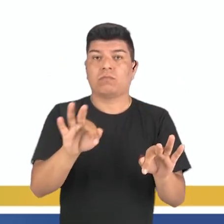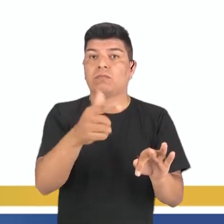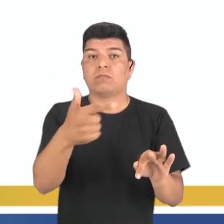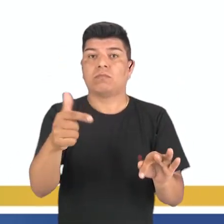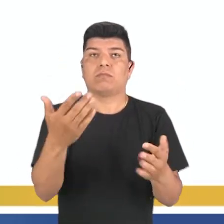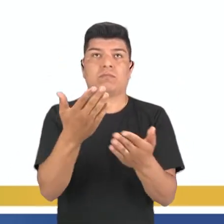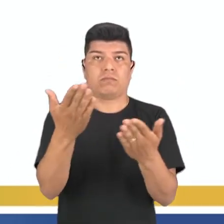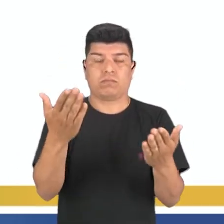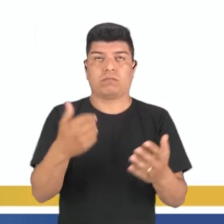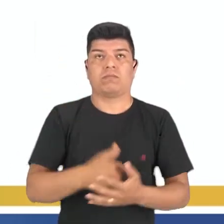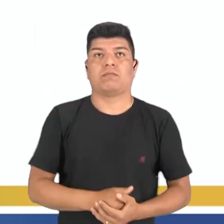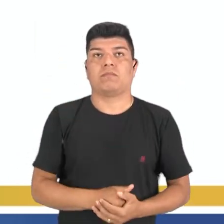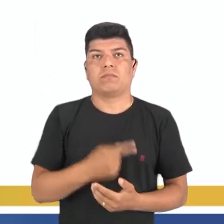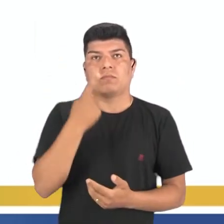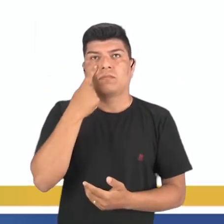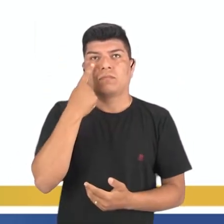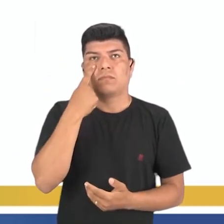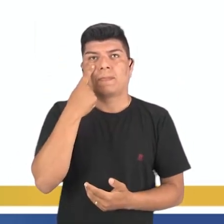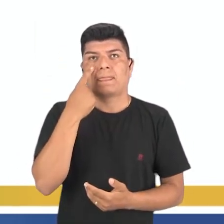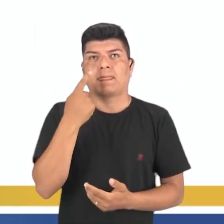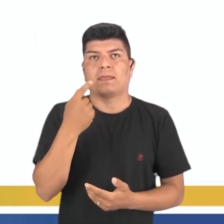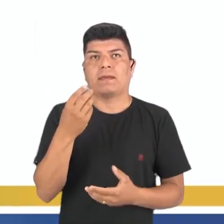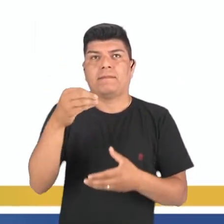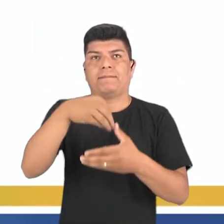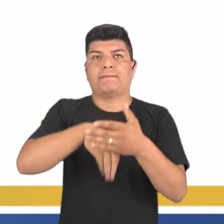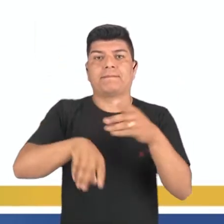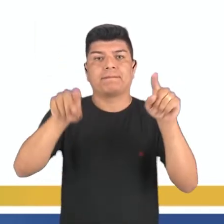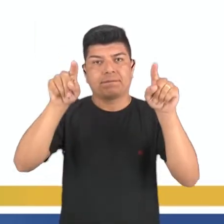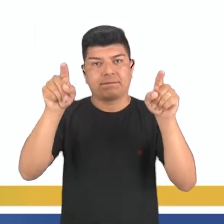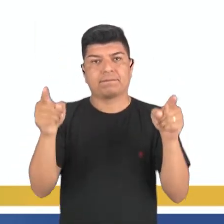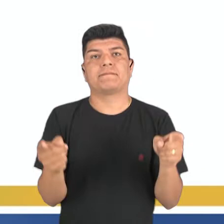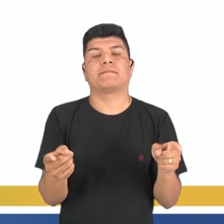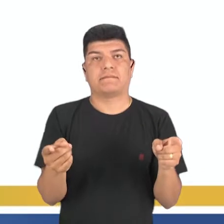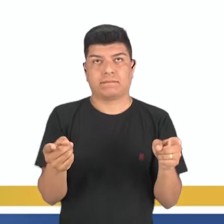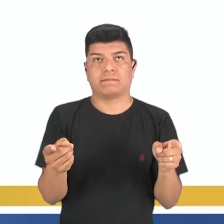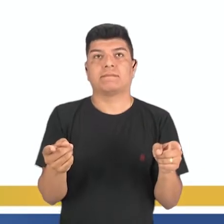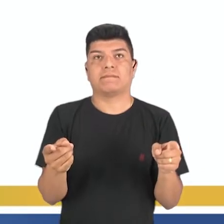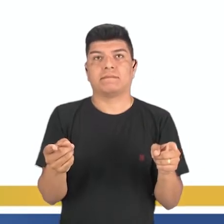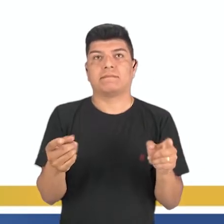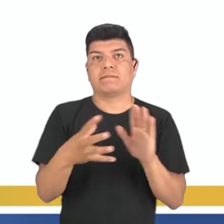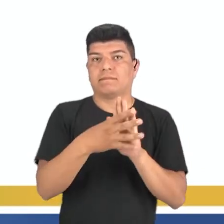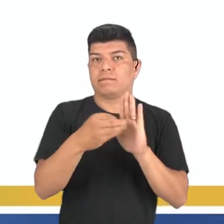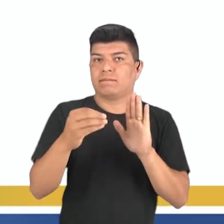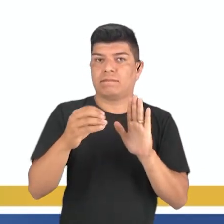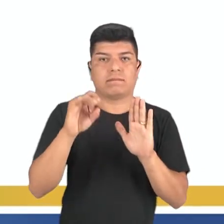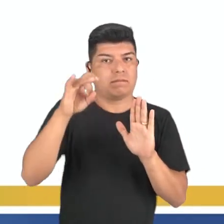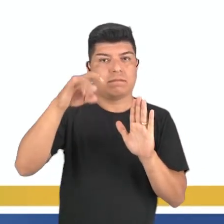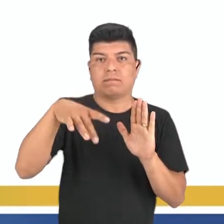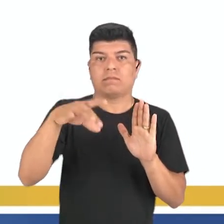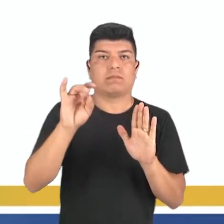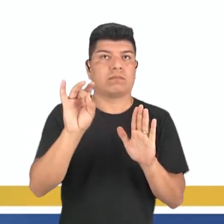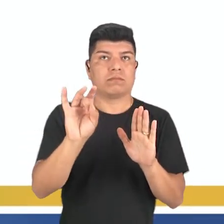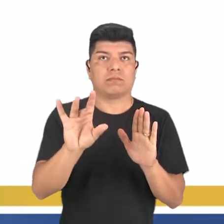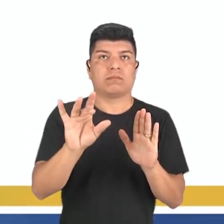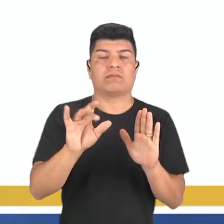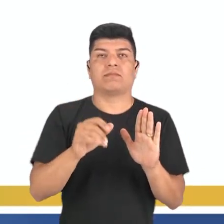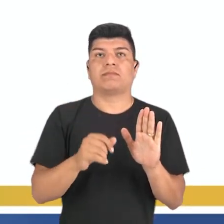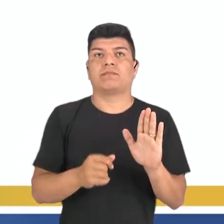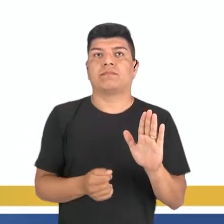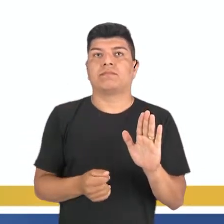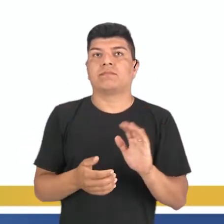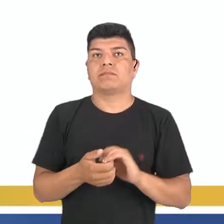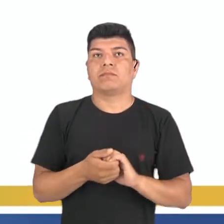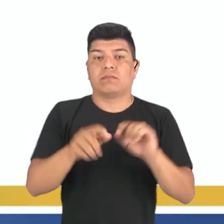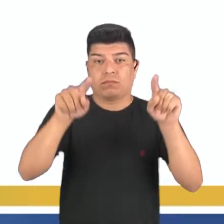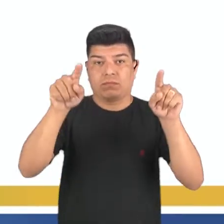vamos lá. Primeiro você vai olhar para o que está dentro do parênteses. E só repete o resto, não se preocupa com o resto, só repete. Então